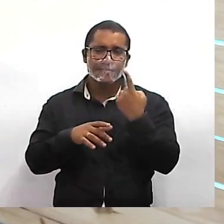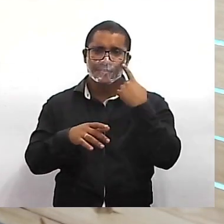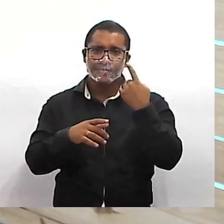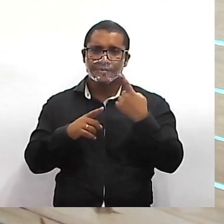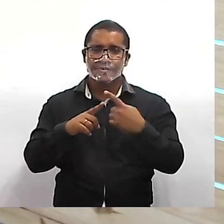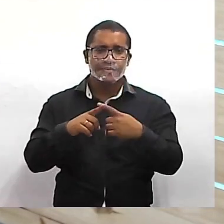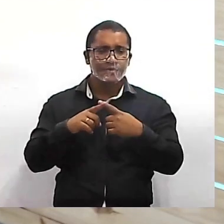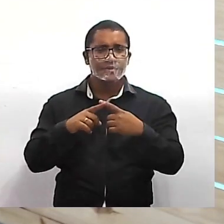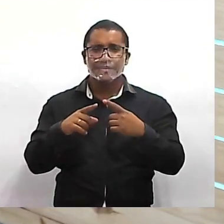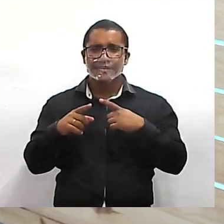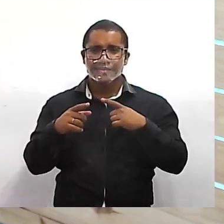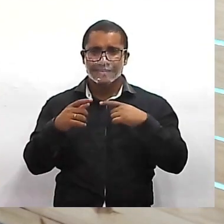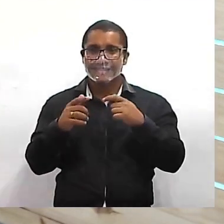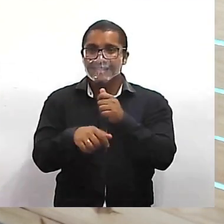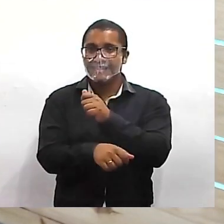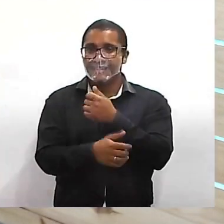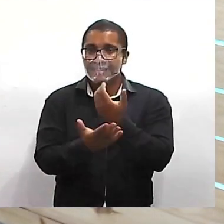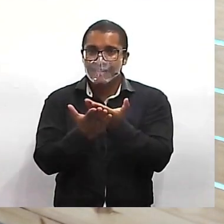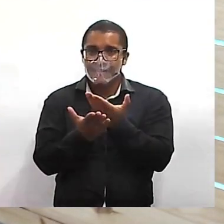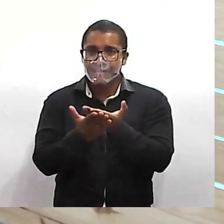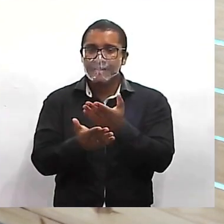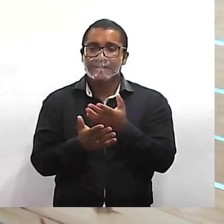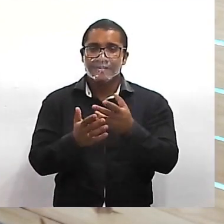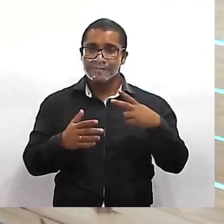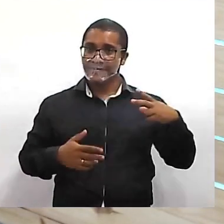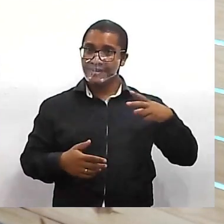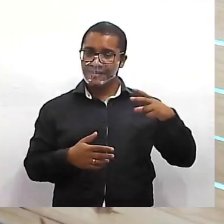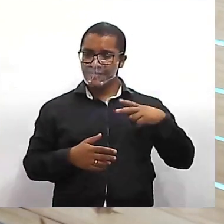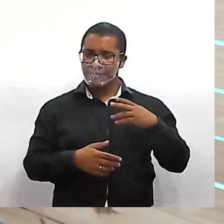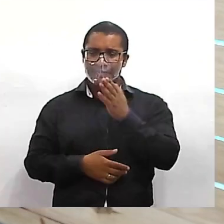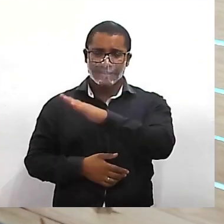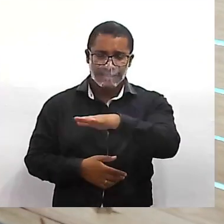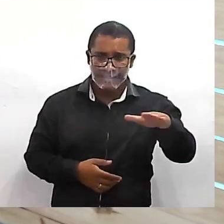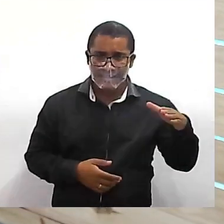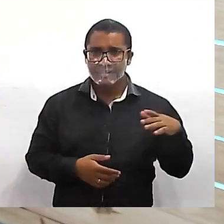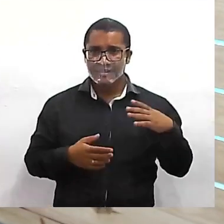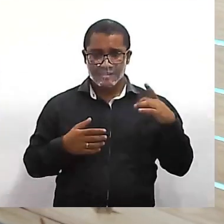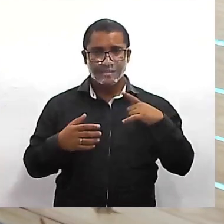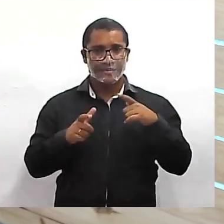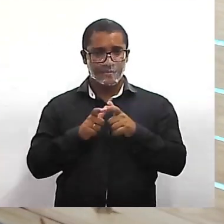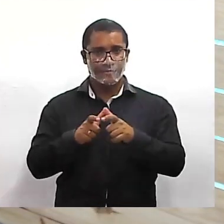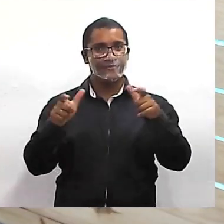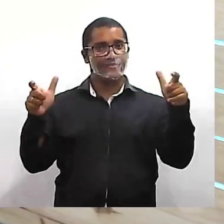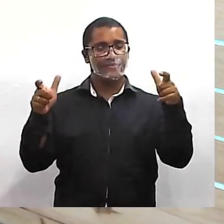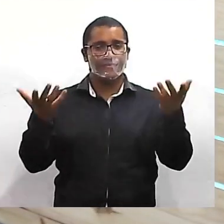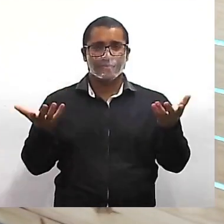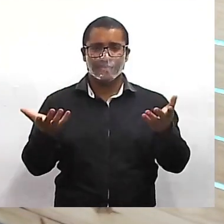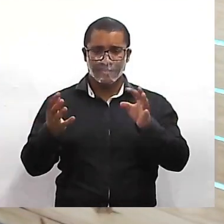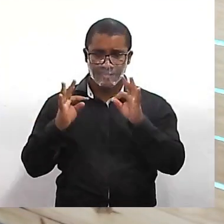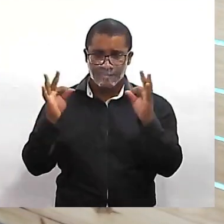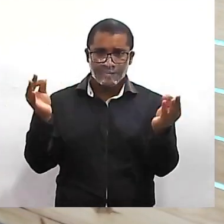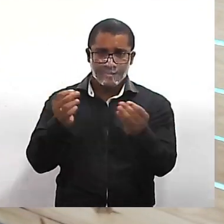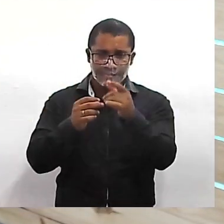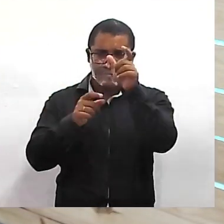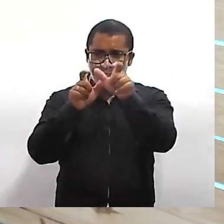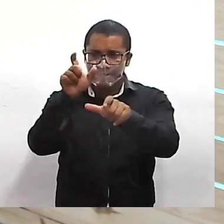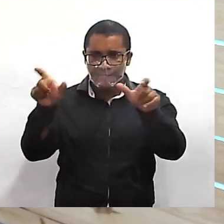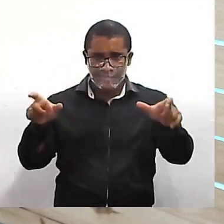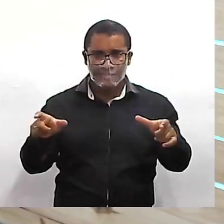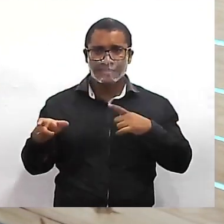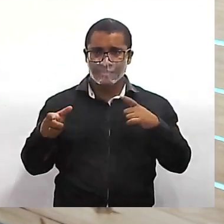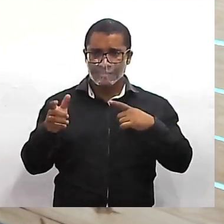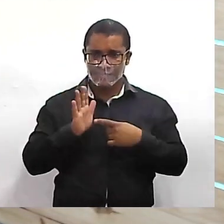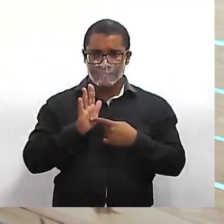seu serviço de aulas particulares para crianças. Então, todos esses personagens que